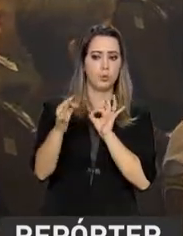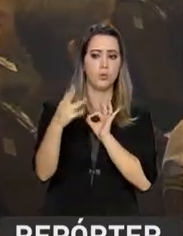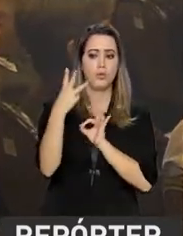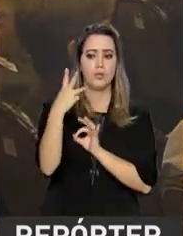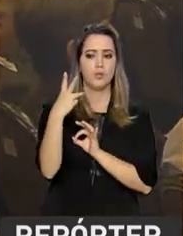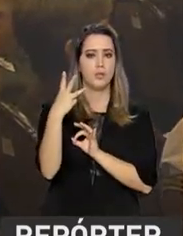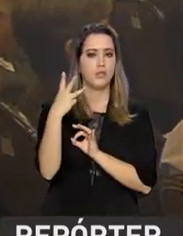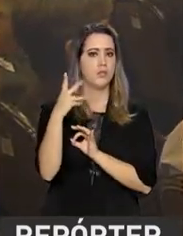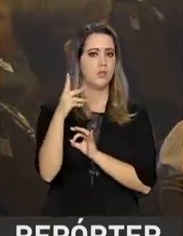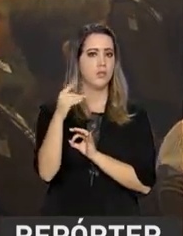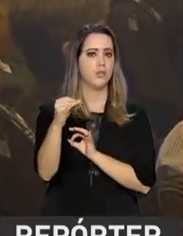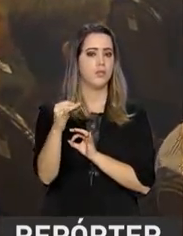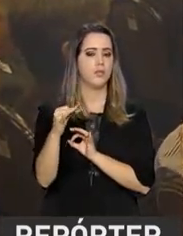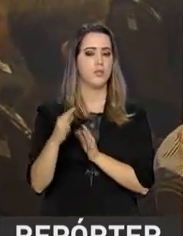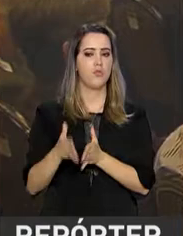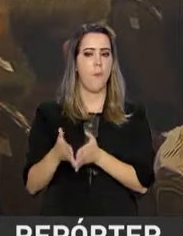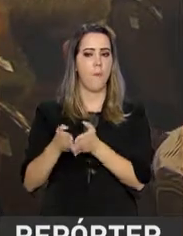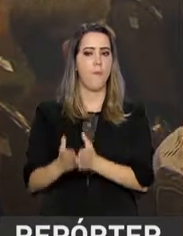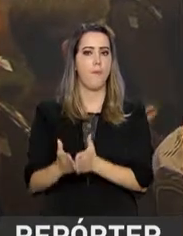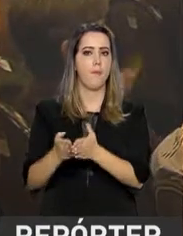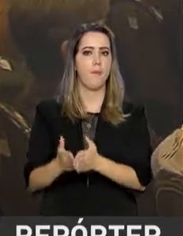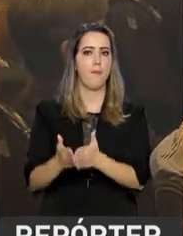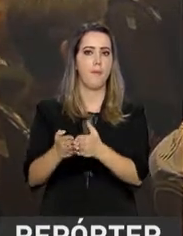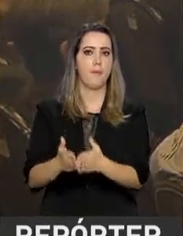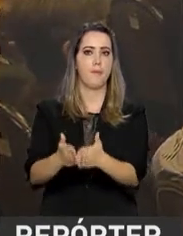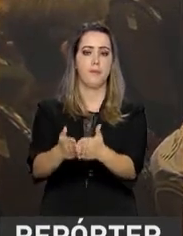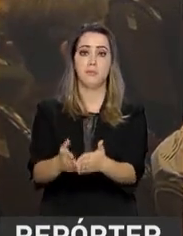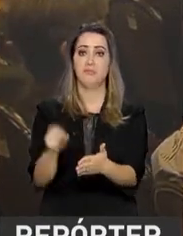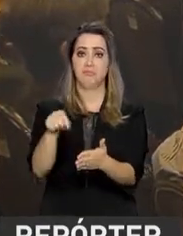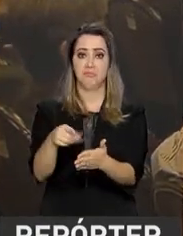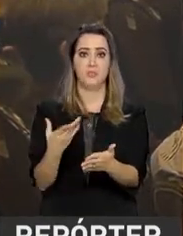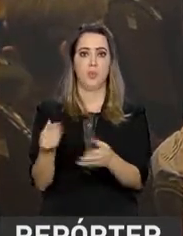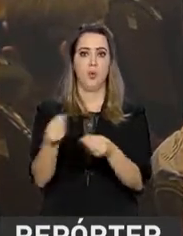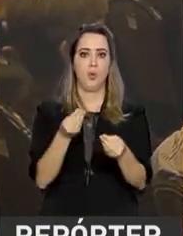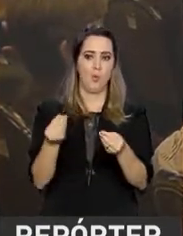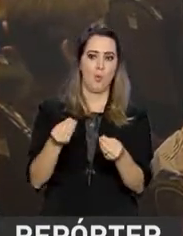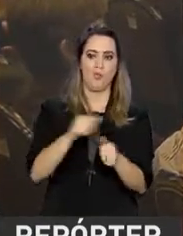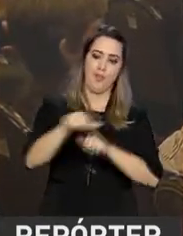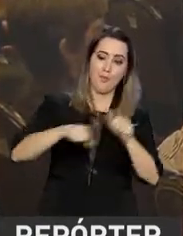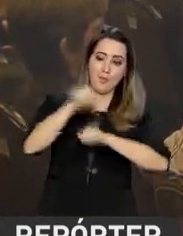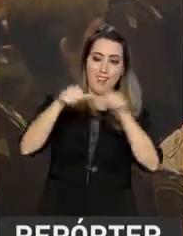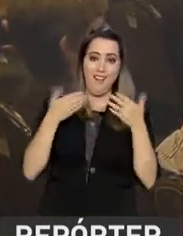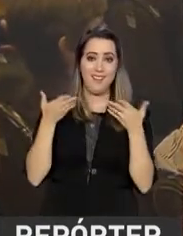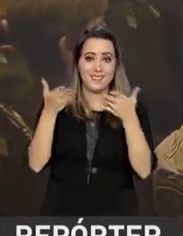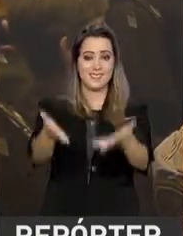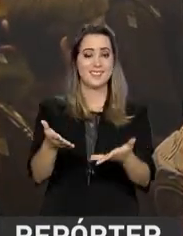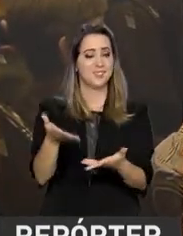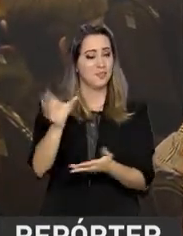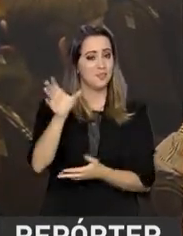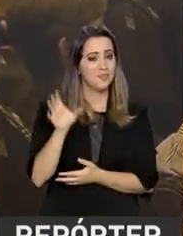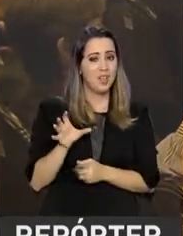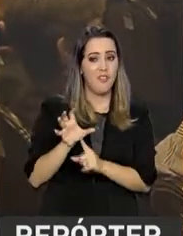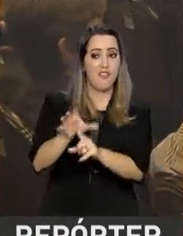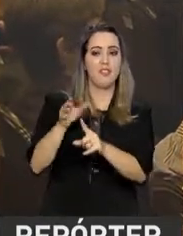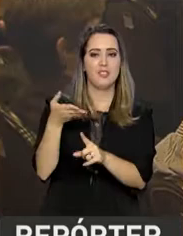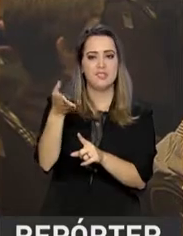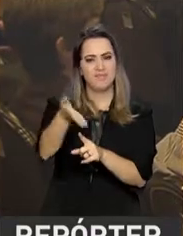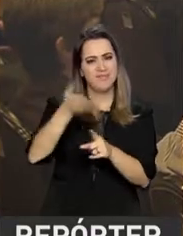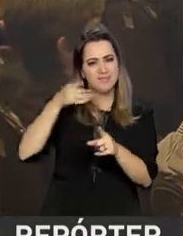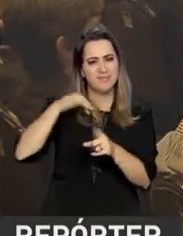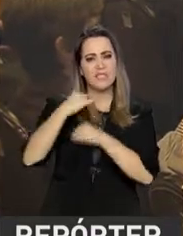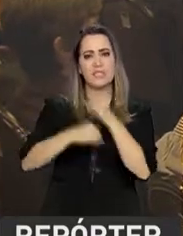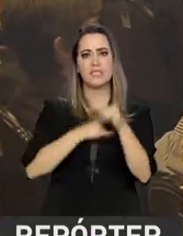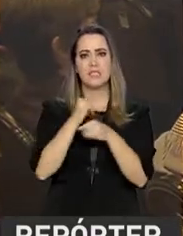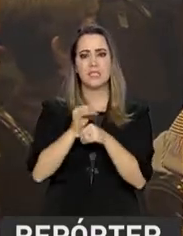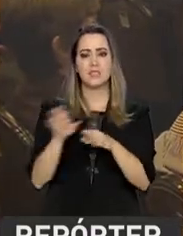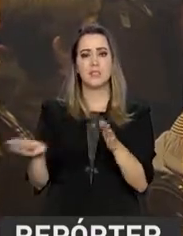3 dias viajando de barco da capital. Então você imagina, por exemplo, assim, a revolução que isso vai causar, o impacto que isso vai